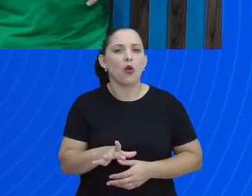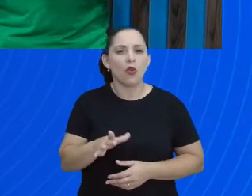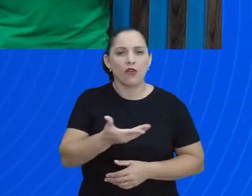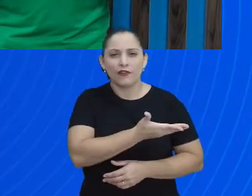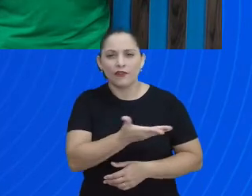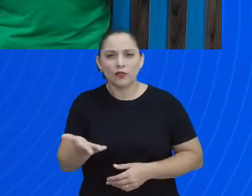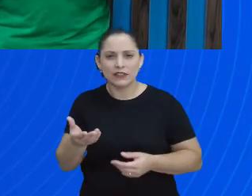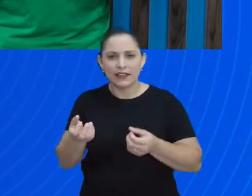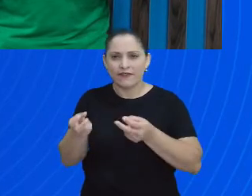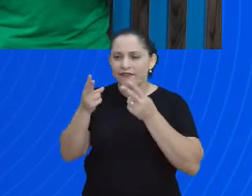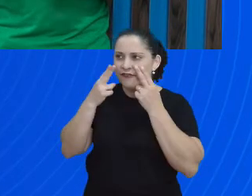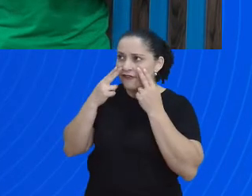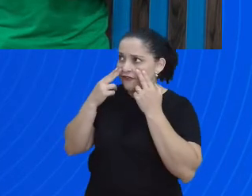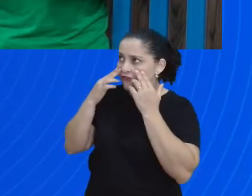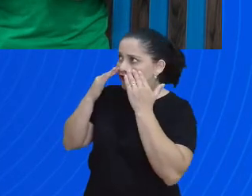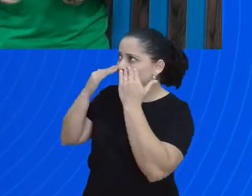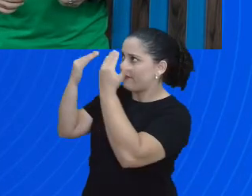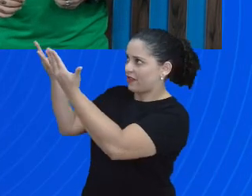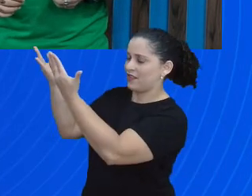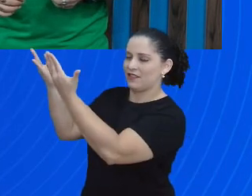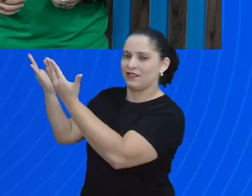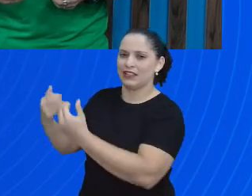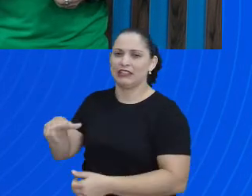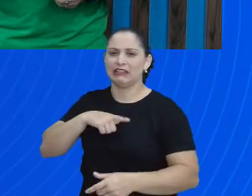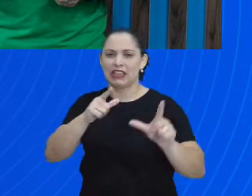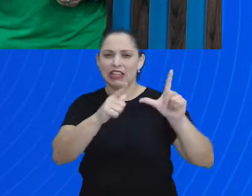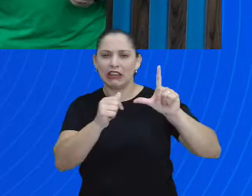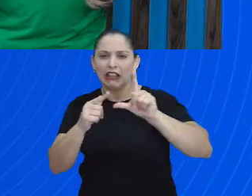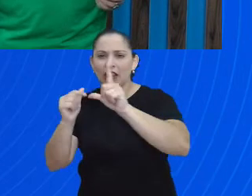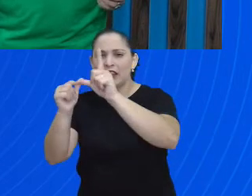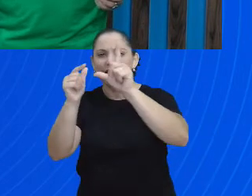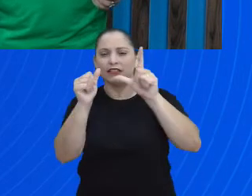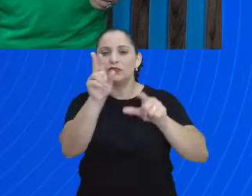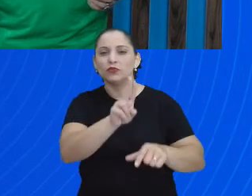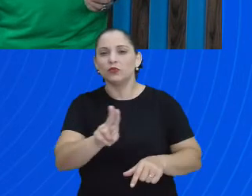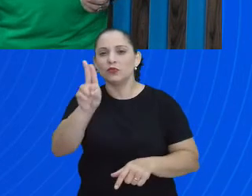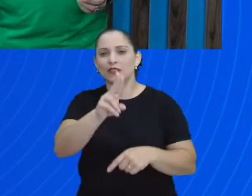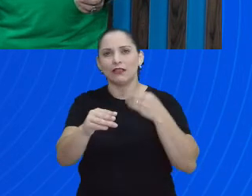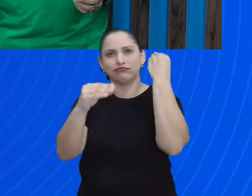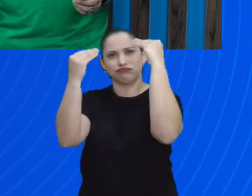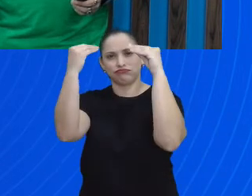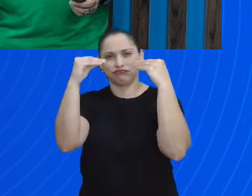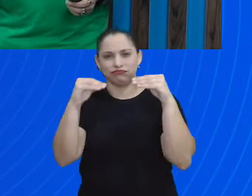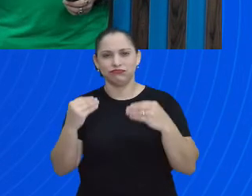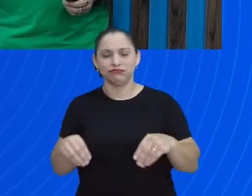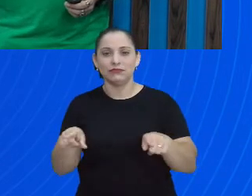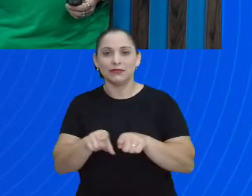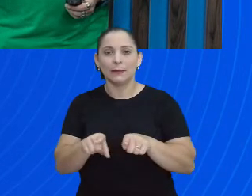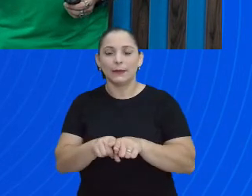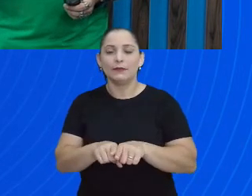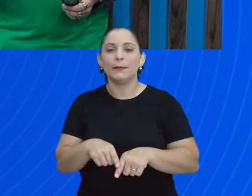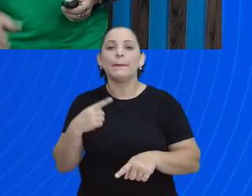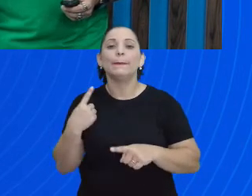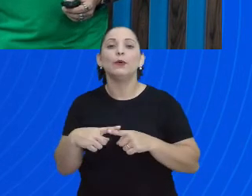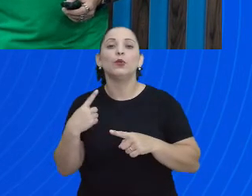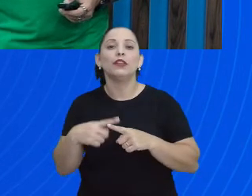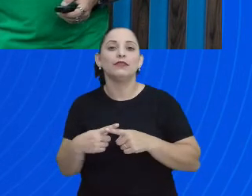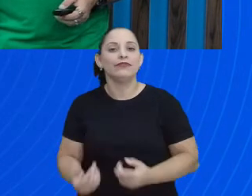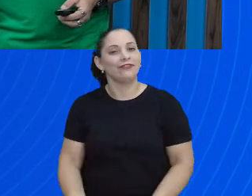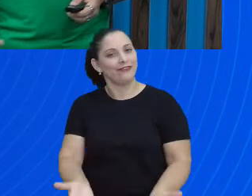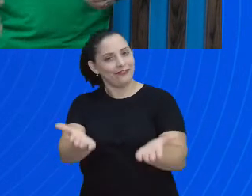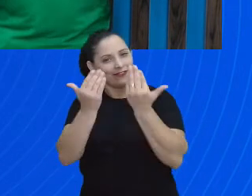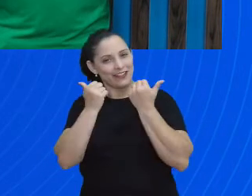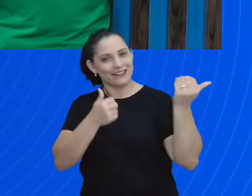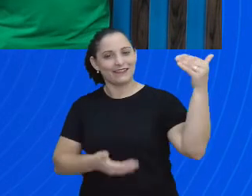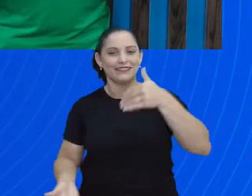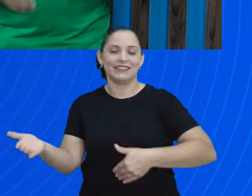ter um monte de letra, né? E a gente vai se perguntar hoje um pouco por que a gente usa letra na matemática, tá certo? Então participa com a gente aí